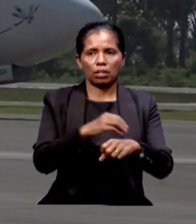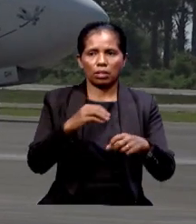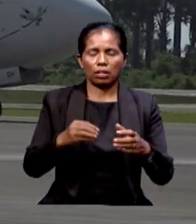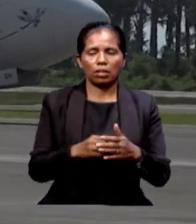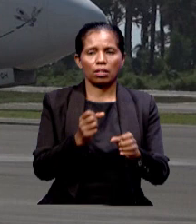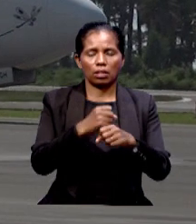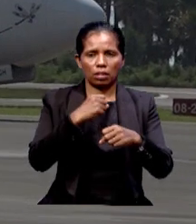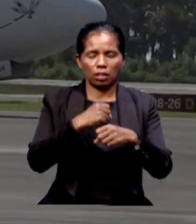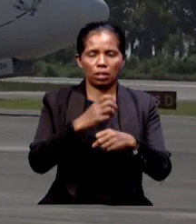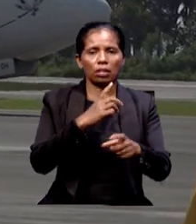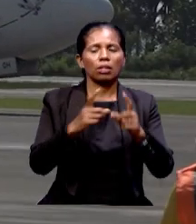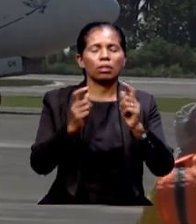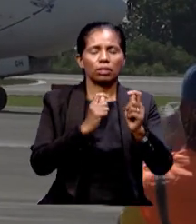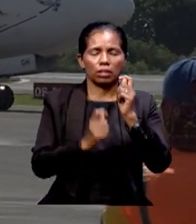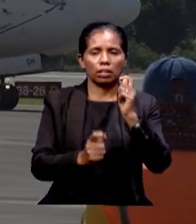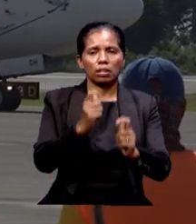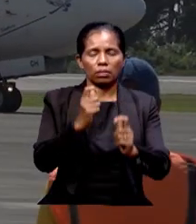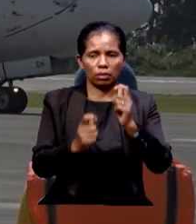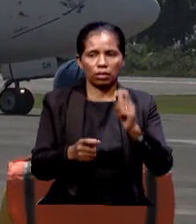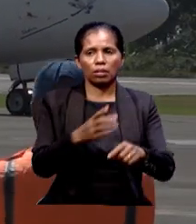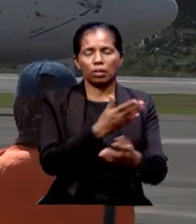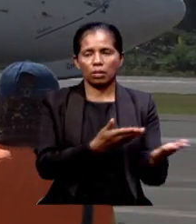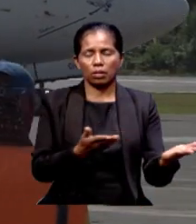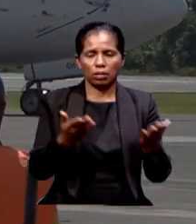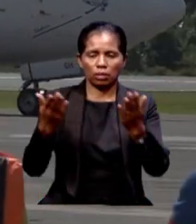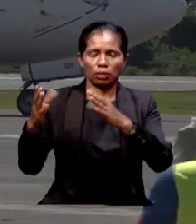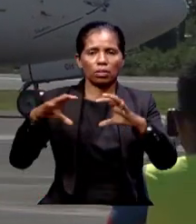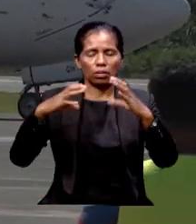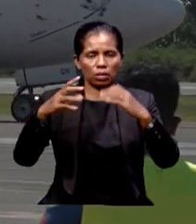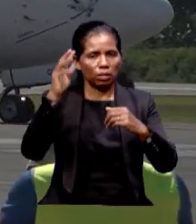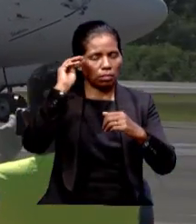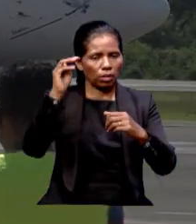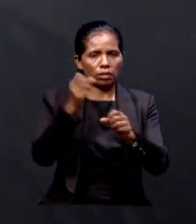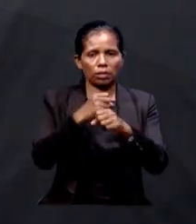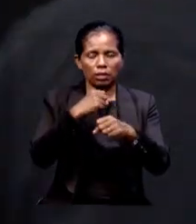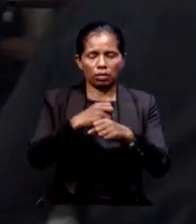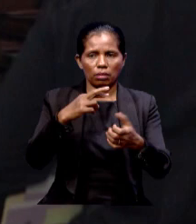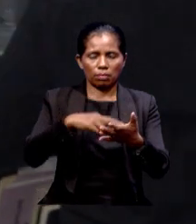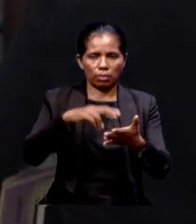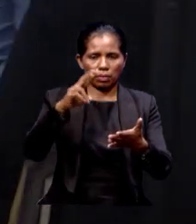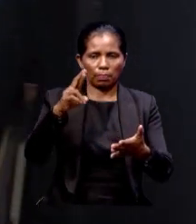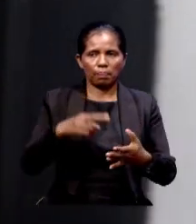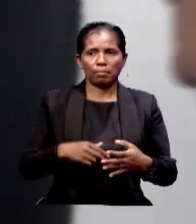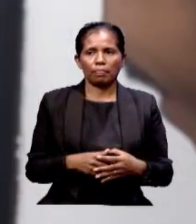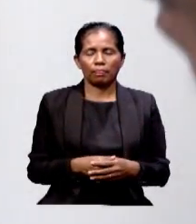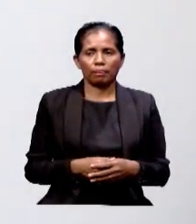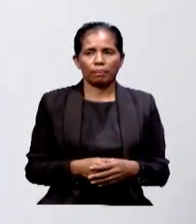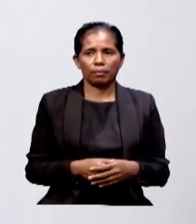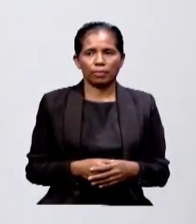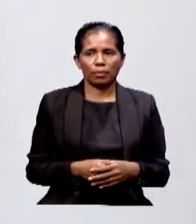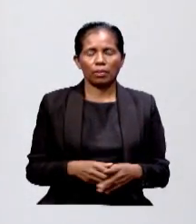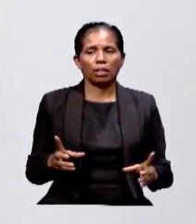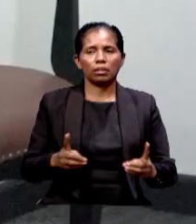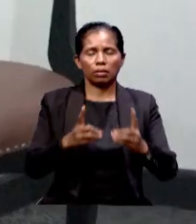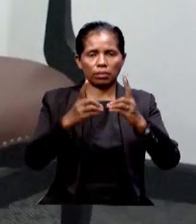no halo consulta ao Tribunal de Contas a foi lore ba Conselho Ministro atu halo aprovação. A foi na